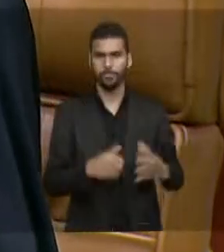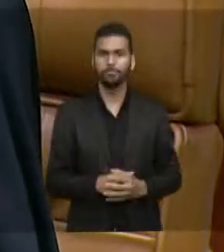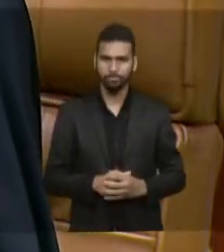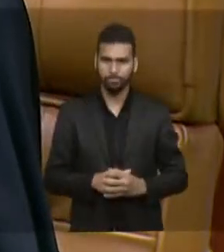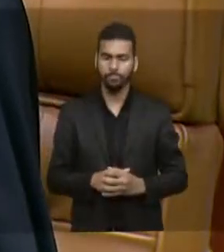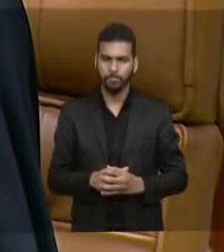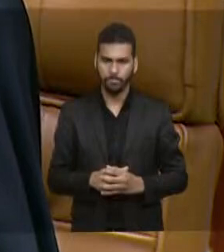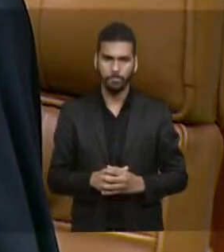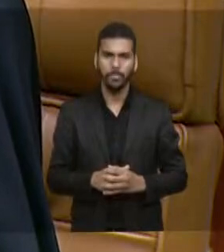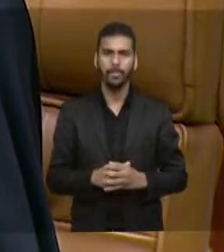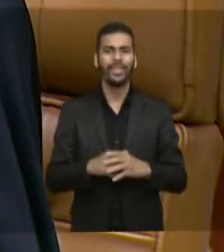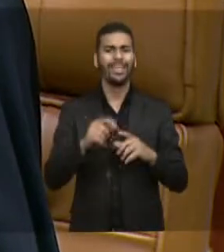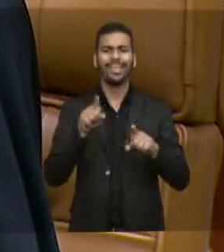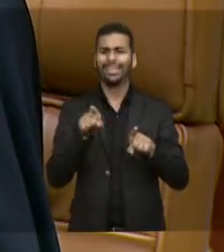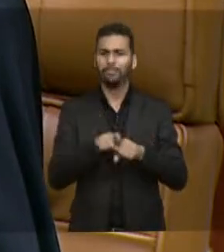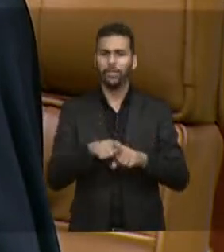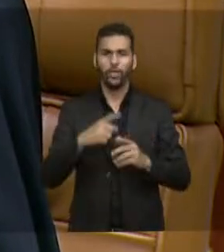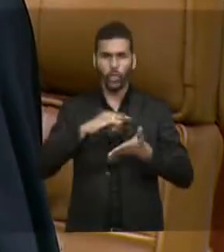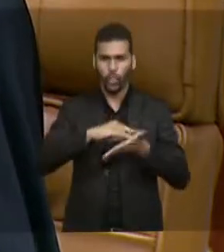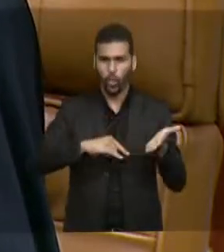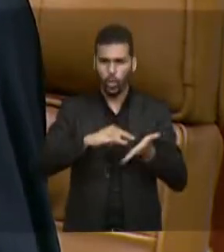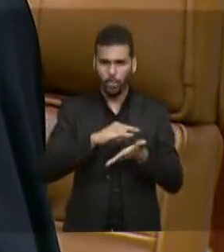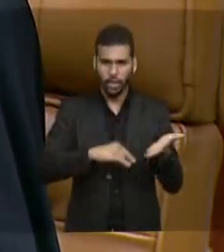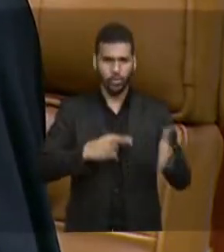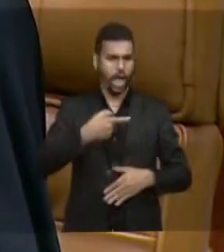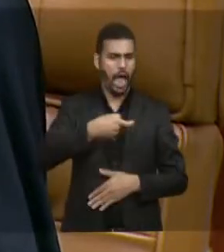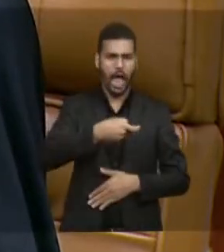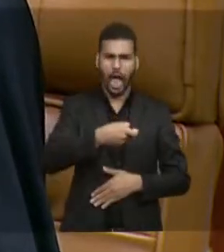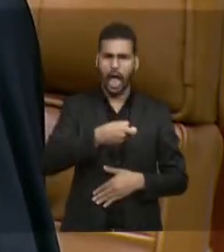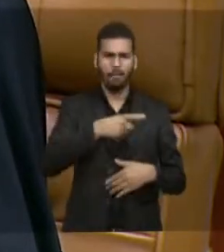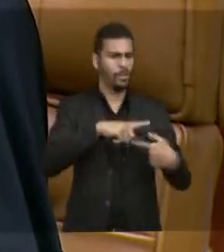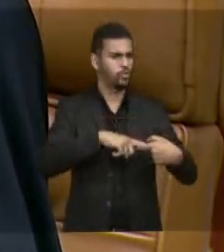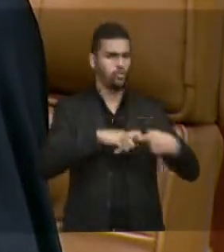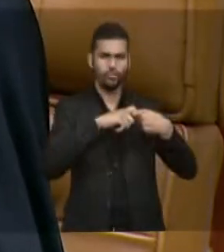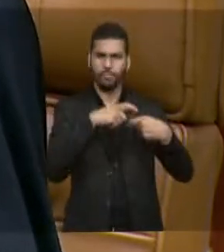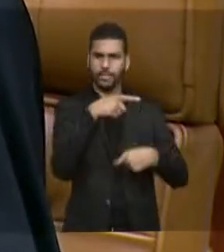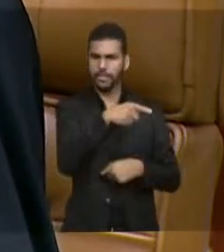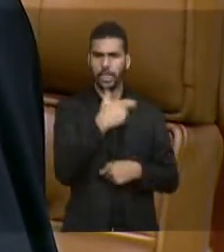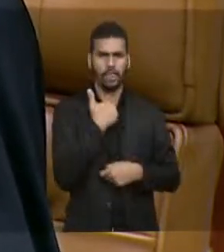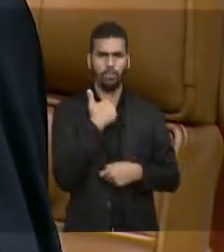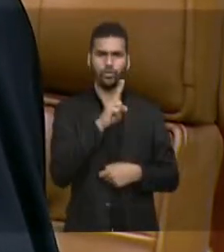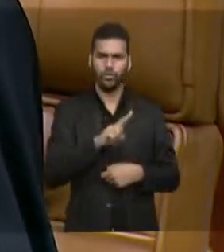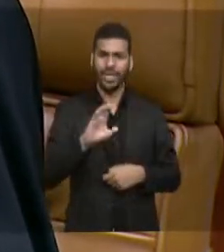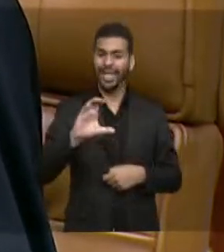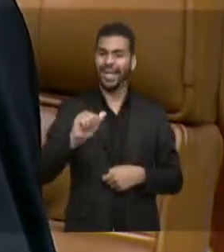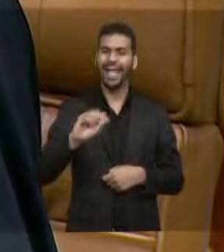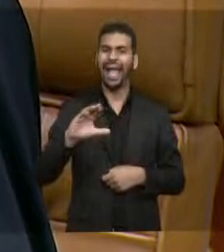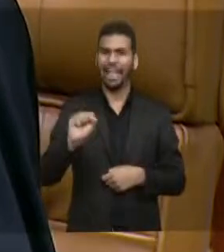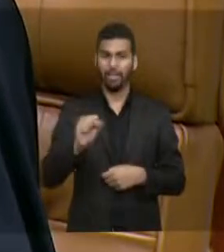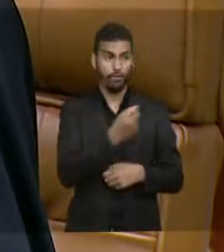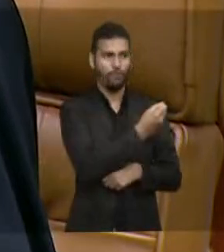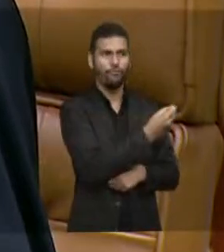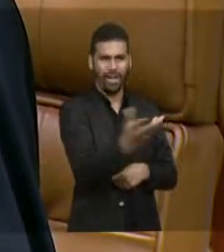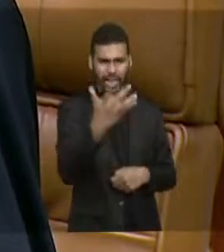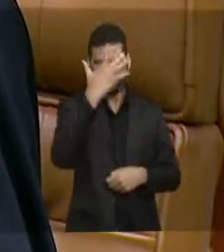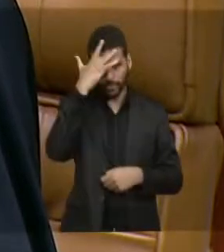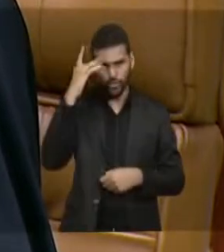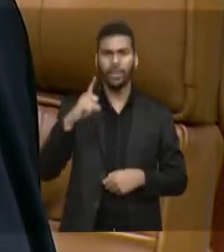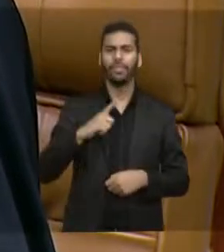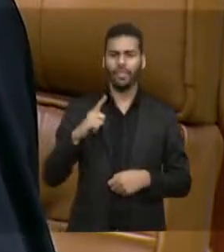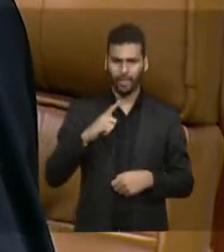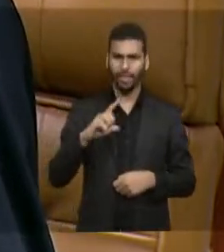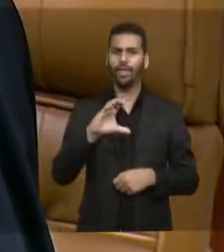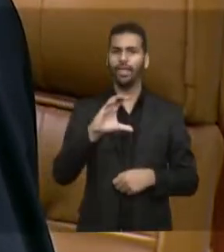imediata determinei de quaisquer documentos de porte de arma de fogo inclusive de cacs vários presos São